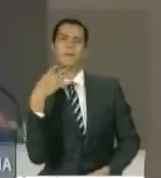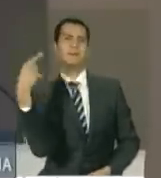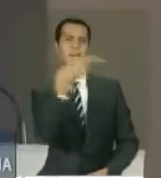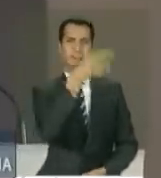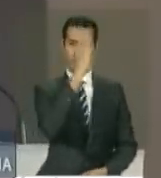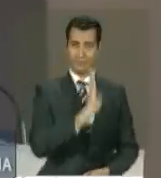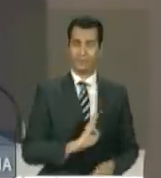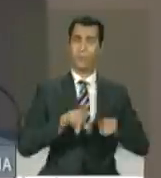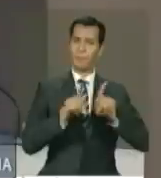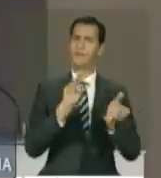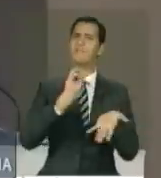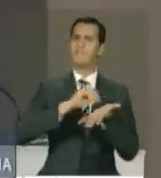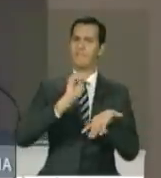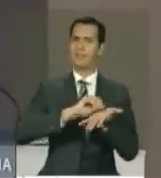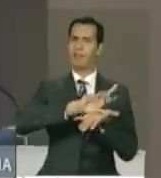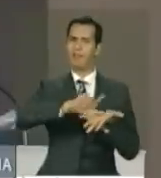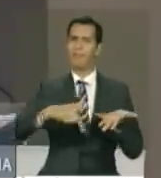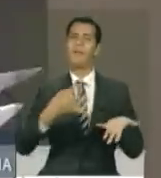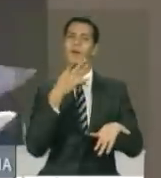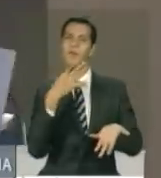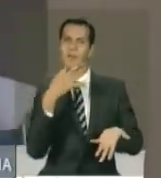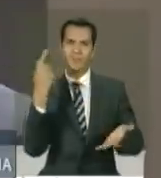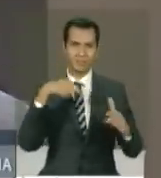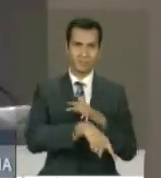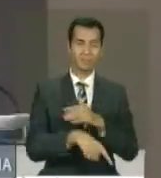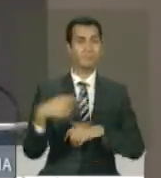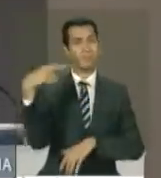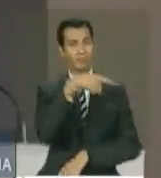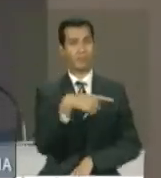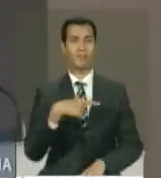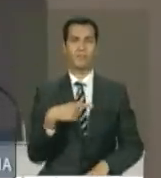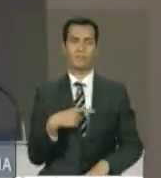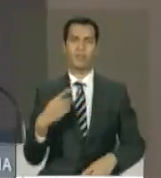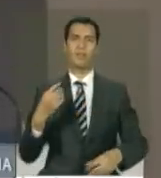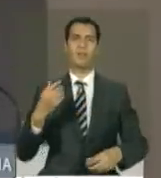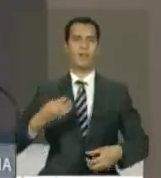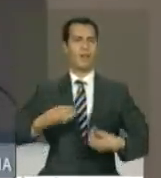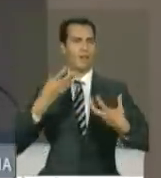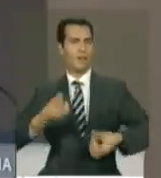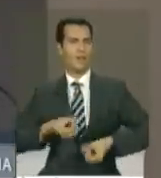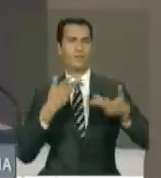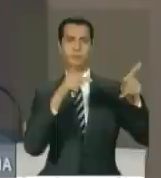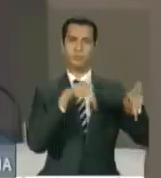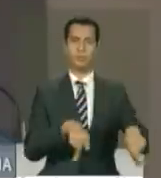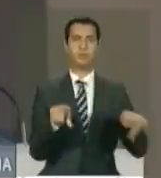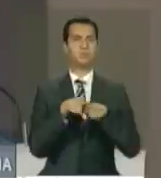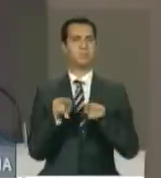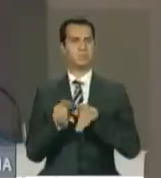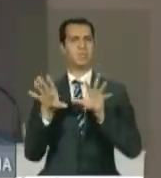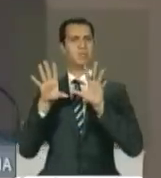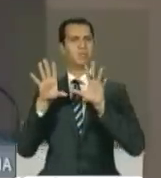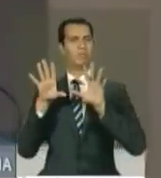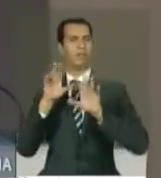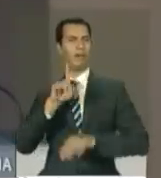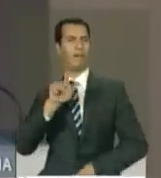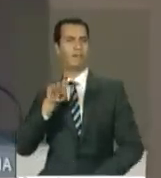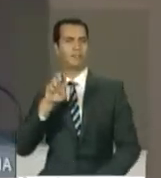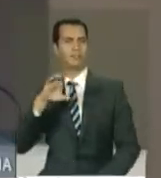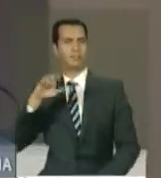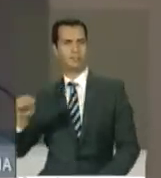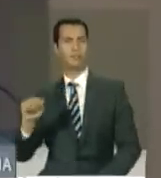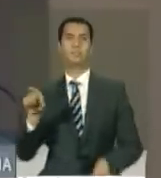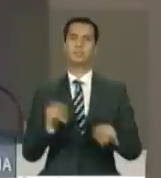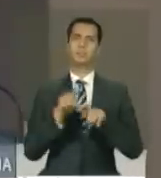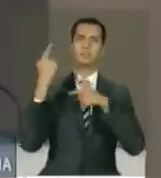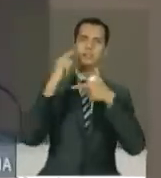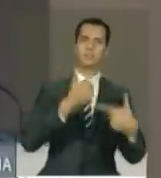ela ainda não vê. Terra da arte popular e erudita, tradicional e inovadora,